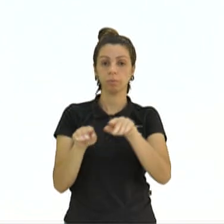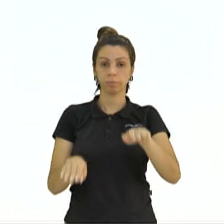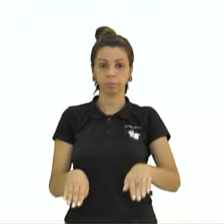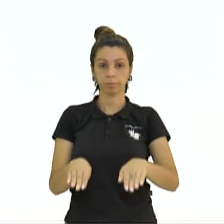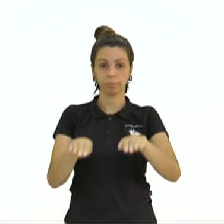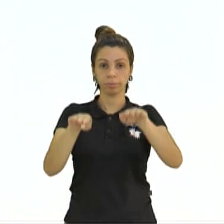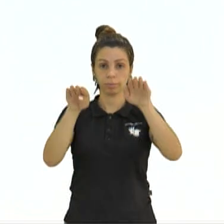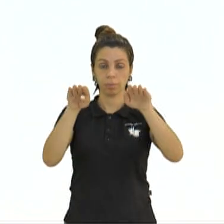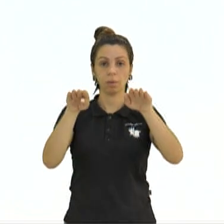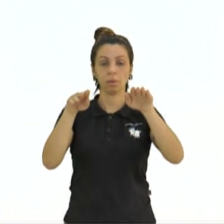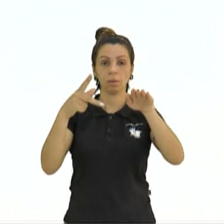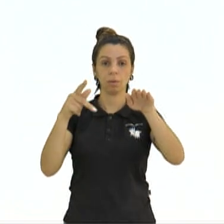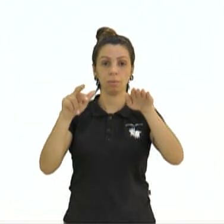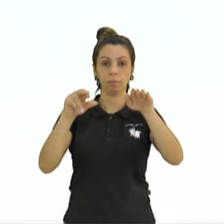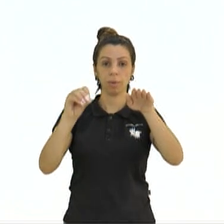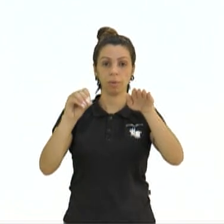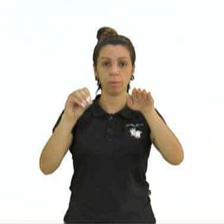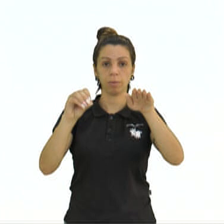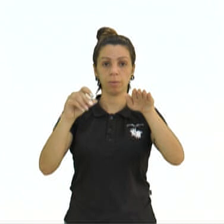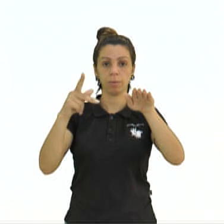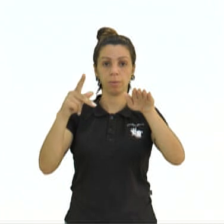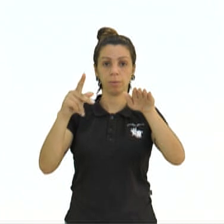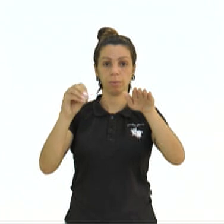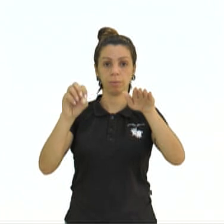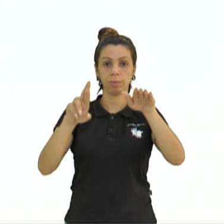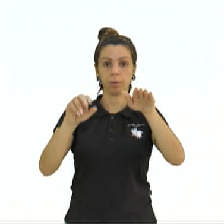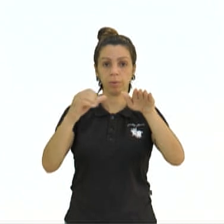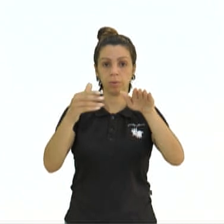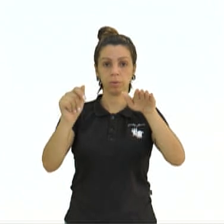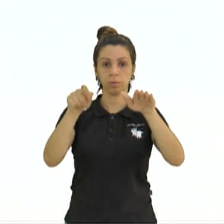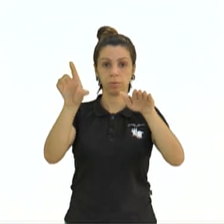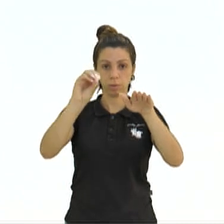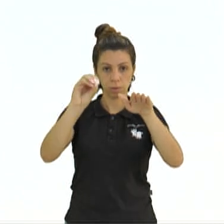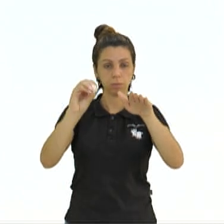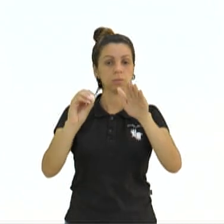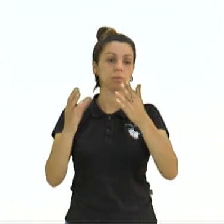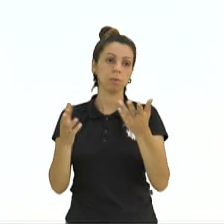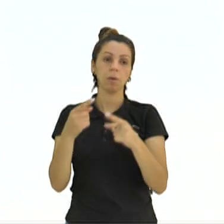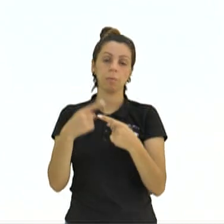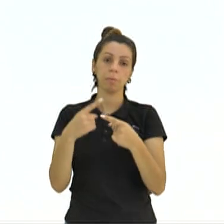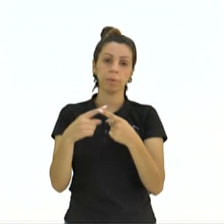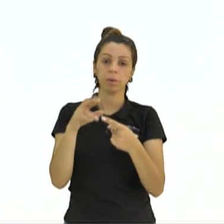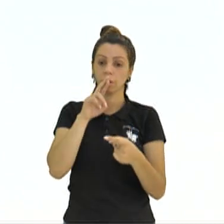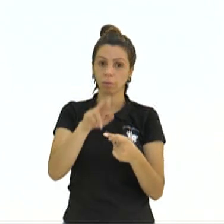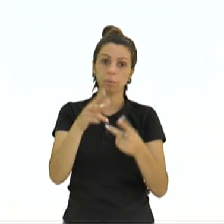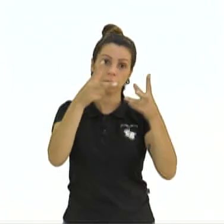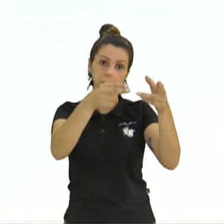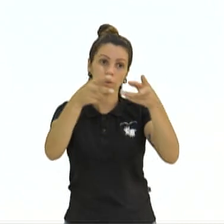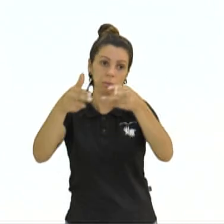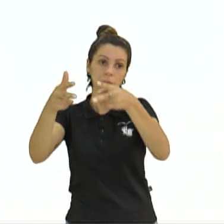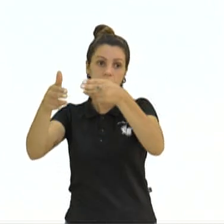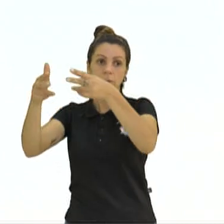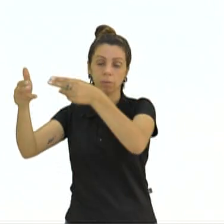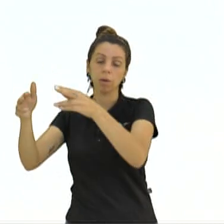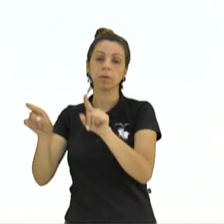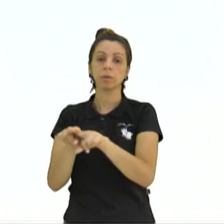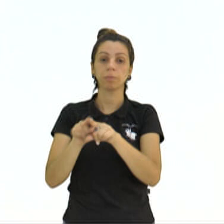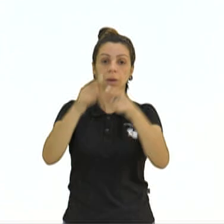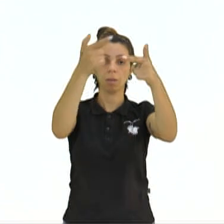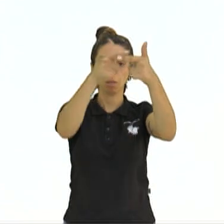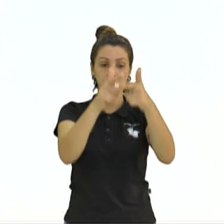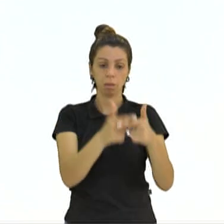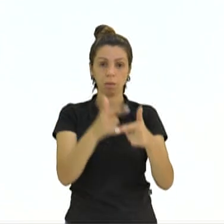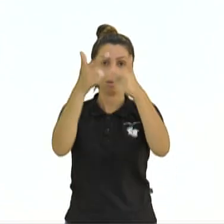essas multiplicações aqui dão o mesmo resultado, certo? E se você simplificar essas últimas, você vai chegar